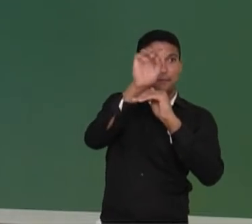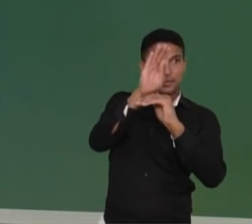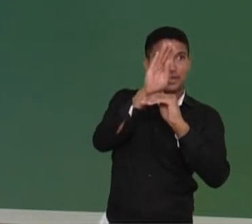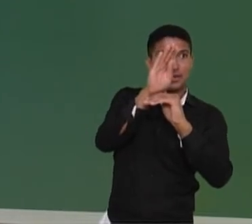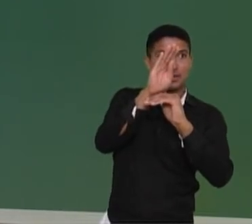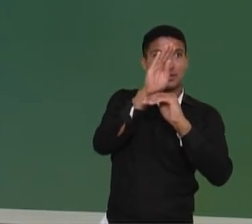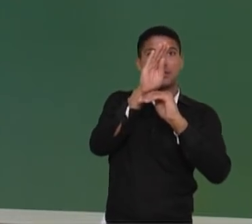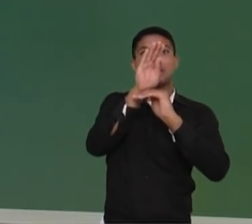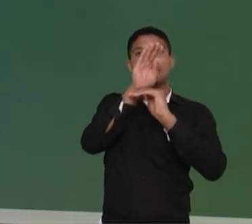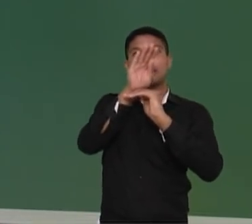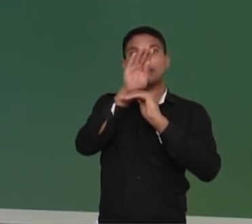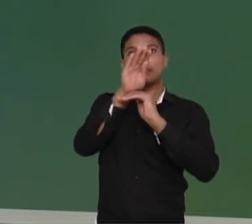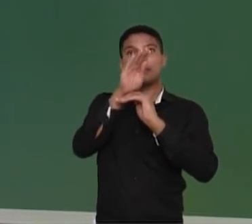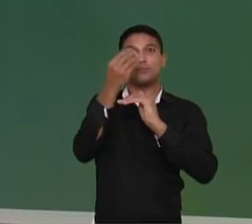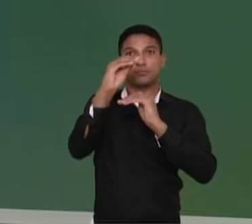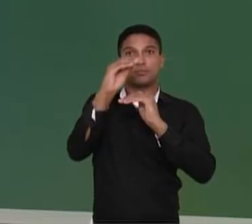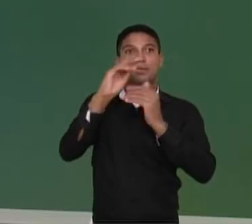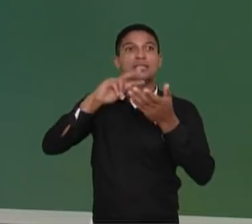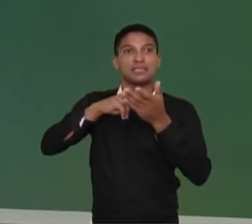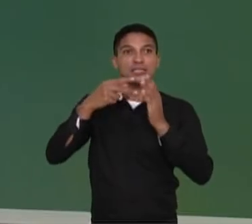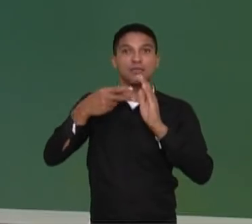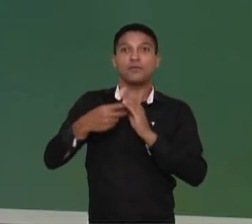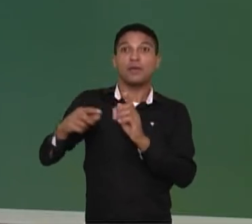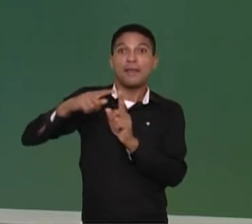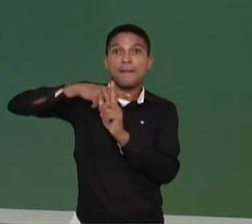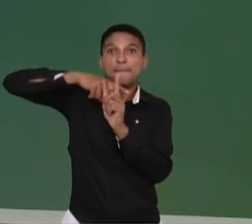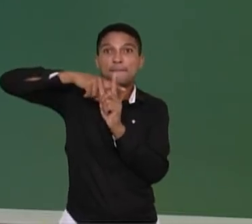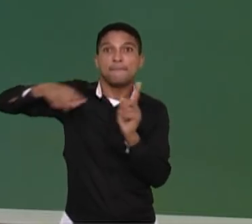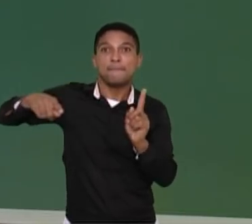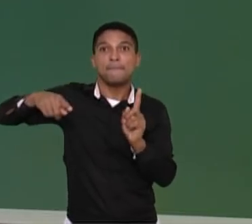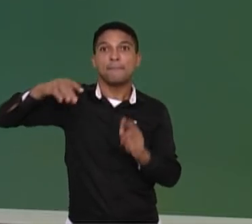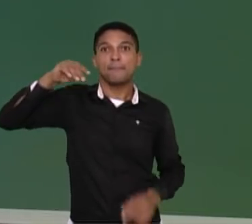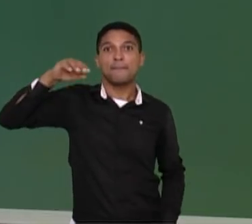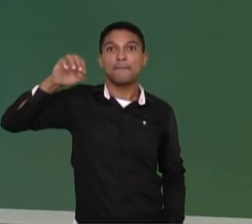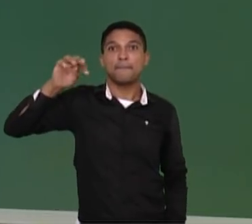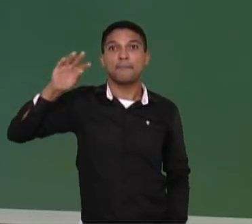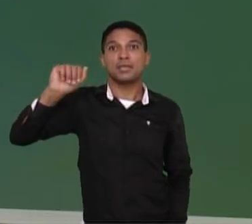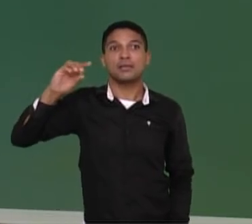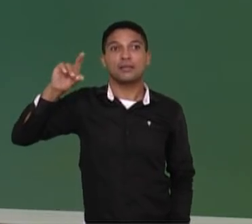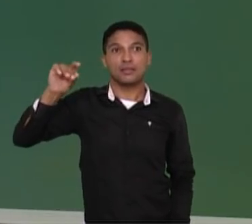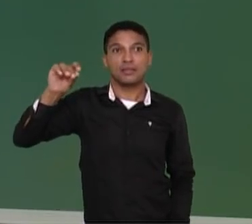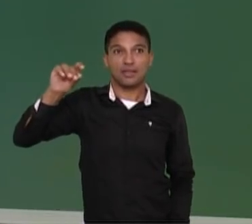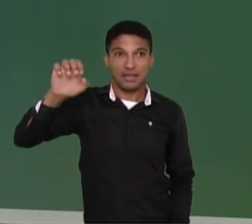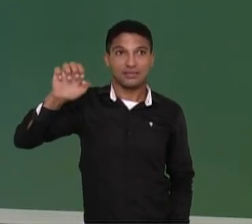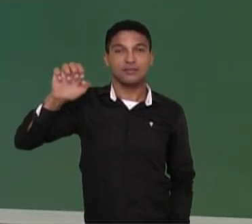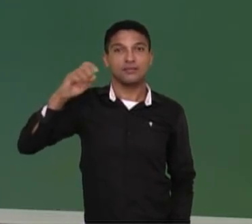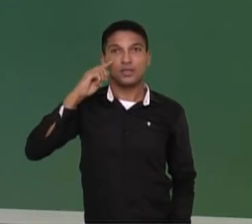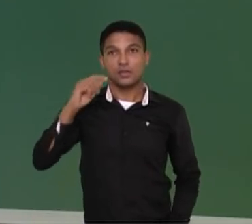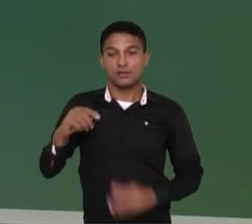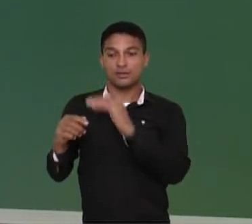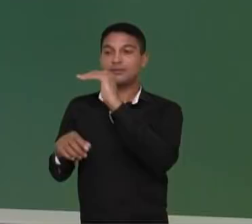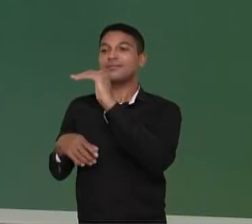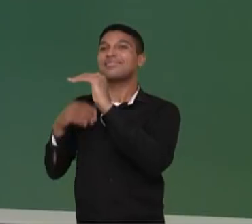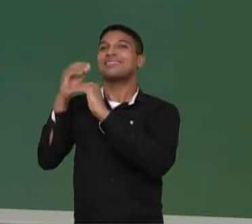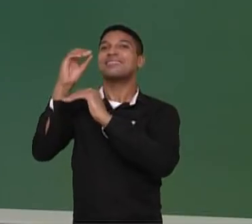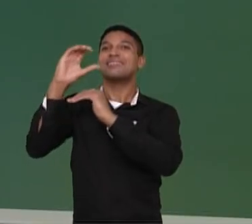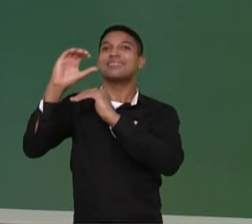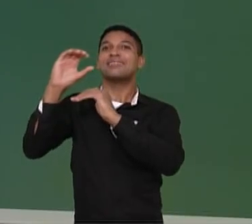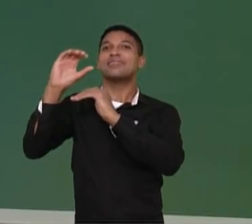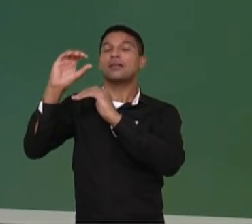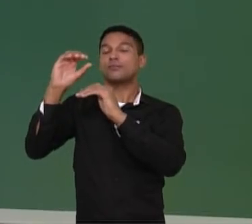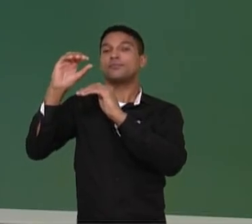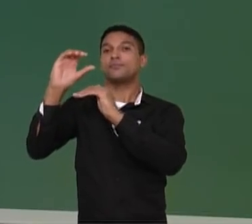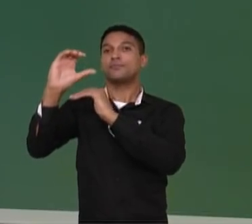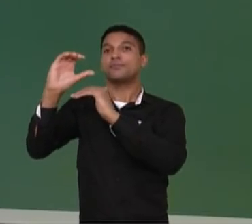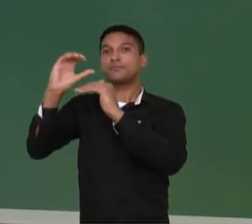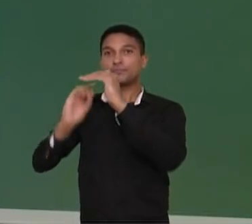segmento CD. Então, essa é a leitura, essa é a interpretação que eu tenho para essa situação. Ok? Então, de